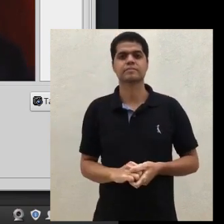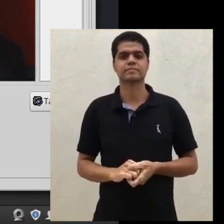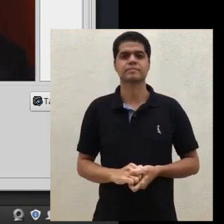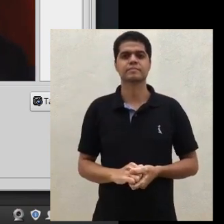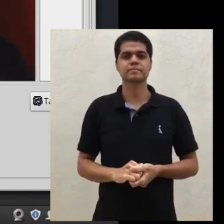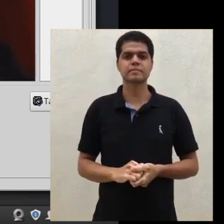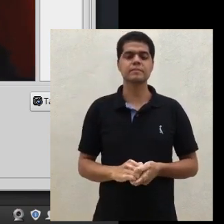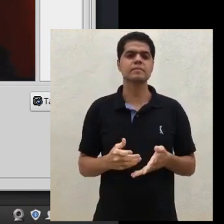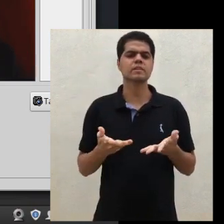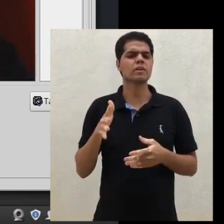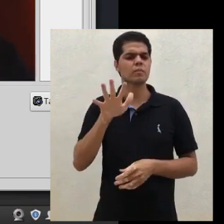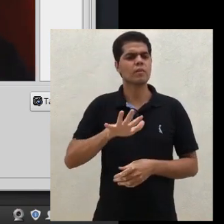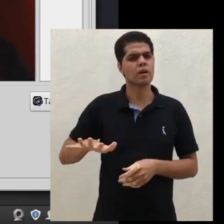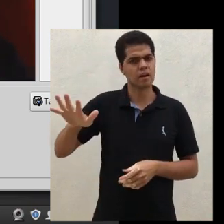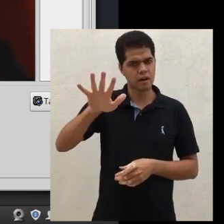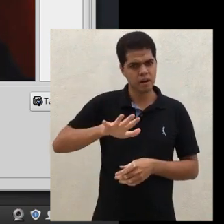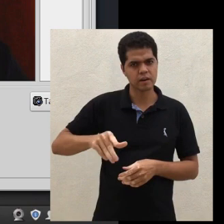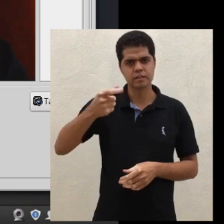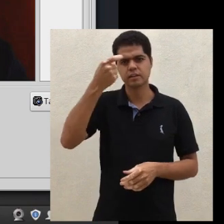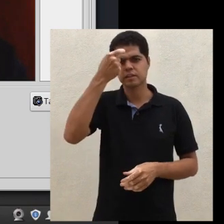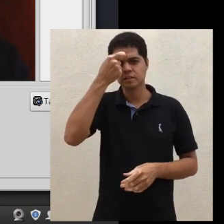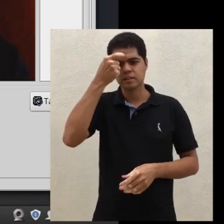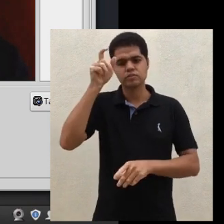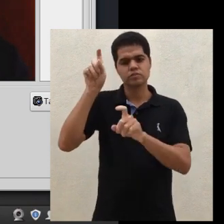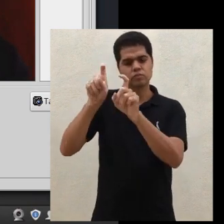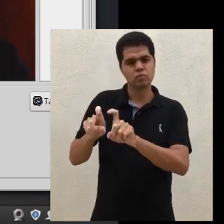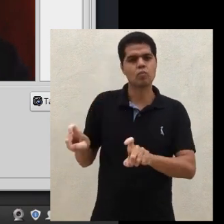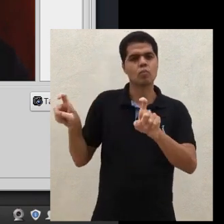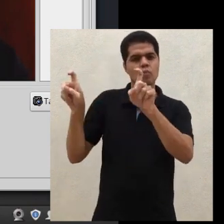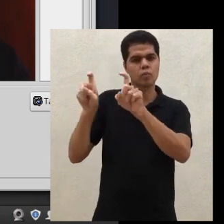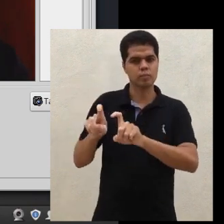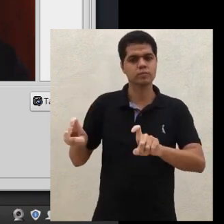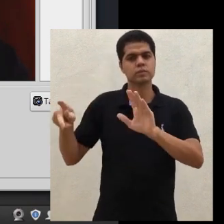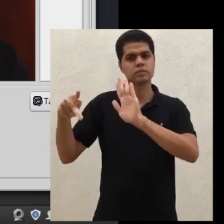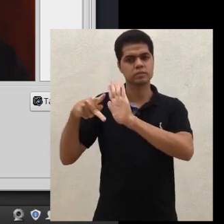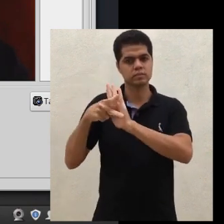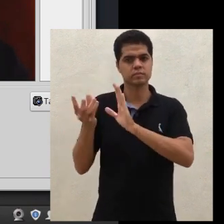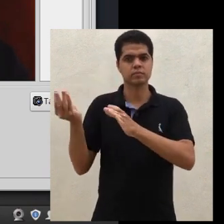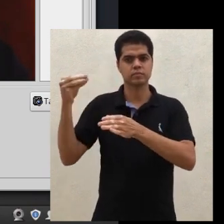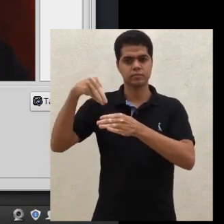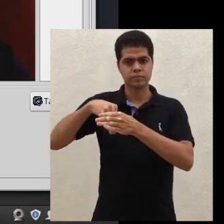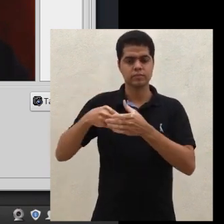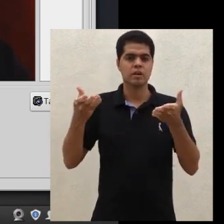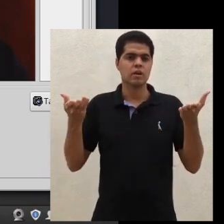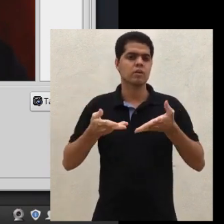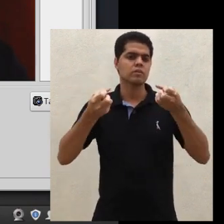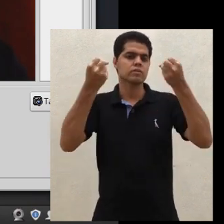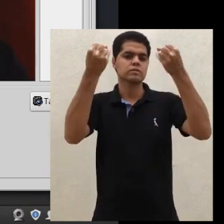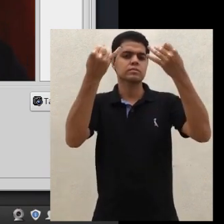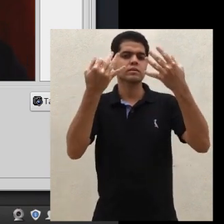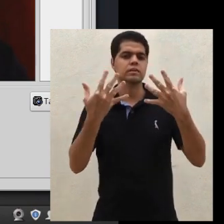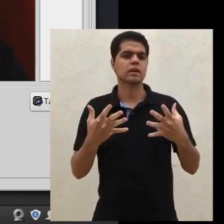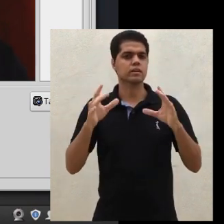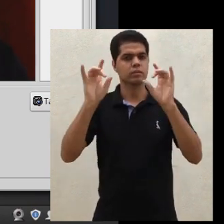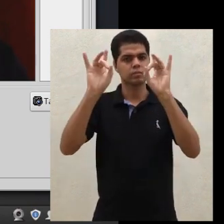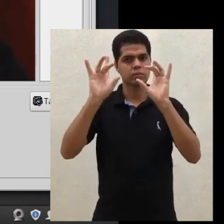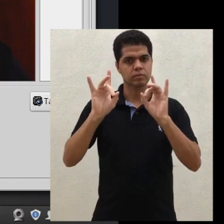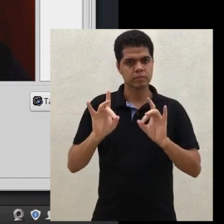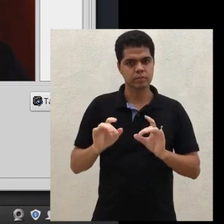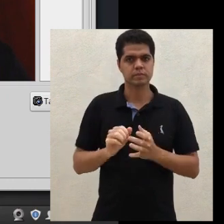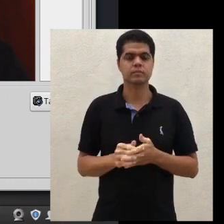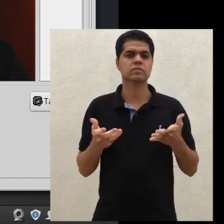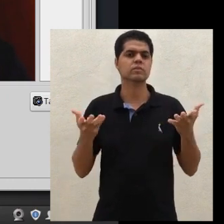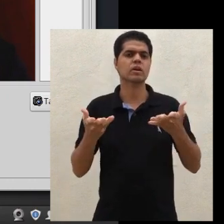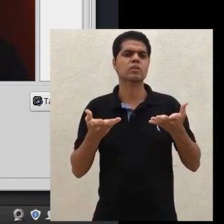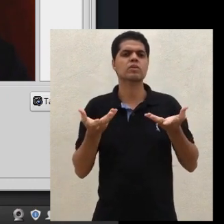fuzzy, né? É uma área da inteligência computacional, né? Eu vou expor alguns detalhes